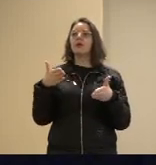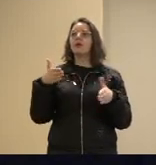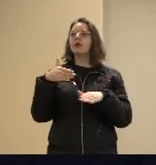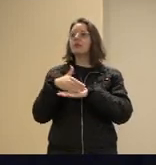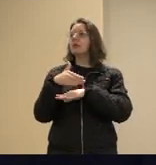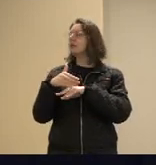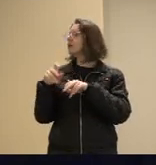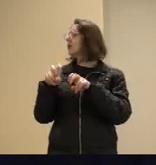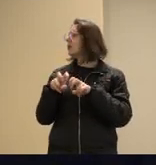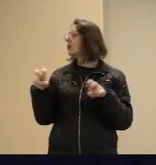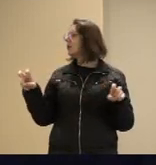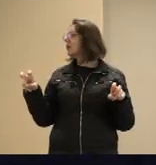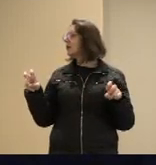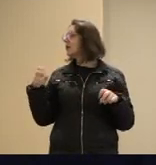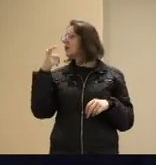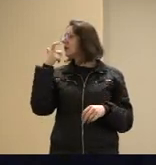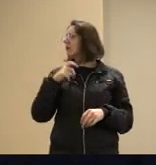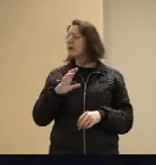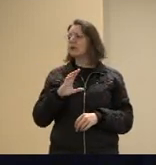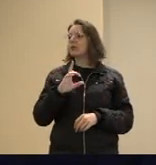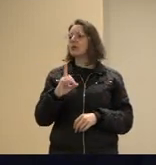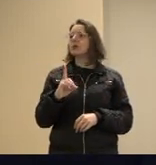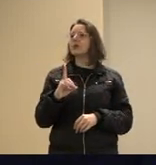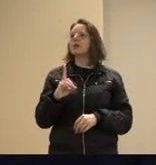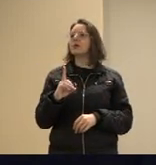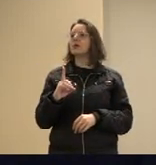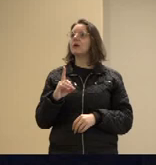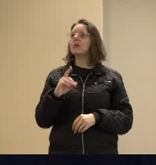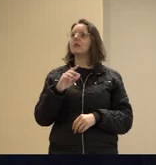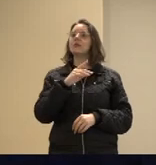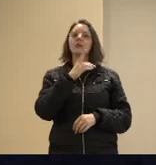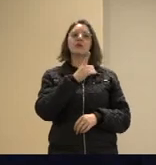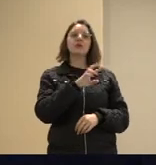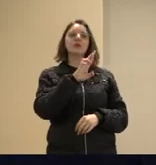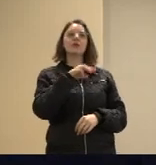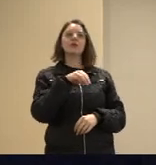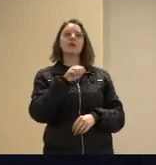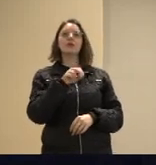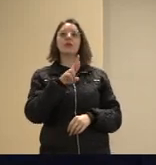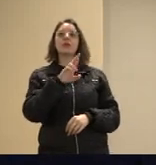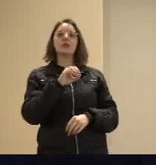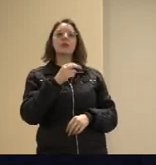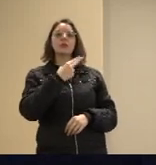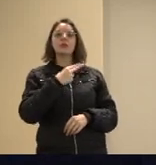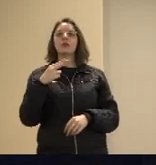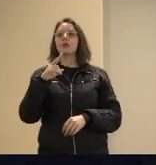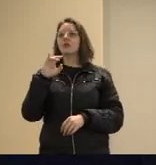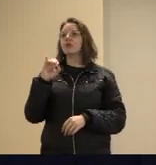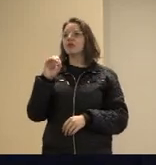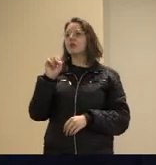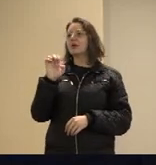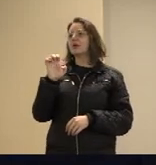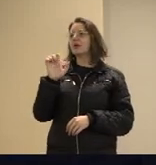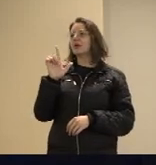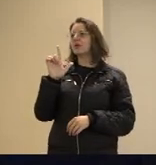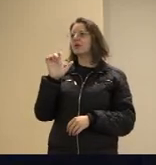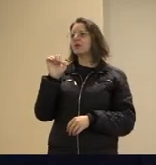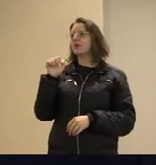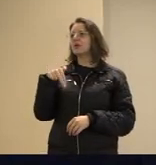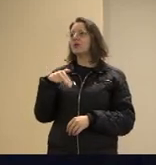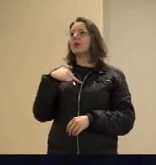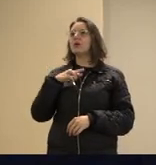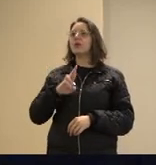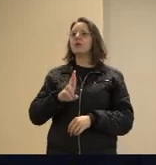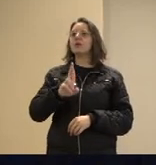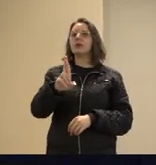mesa, podendo coordenar e dividir esse momento com o Dr. Mauro. Meu nome é Joelson dos Passos, eu represento a CCT